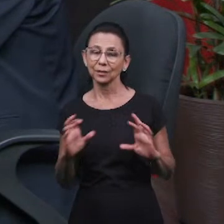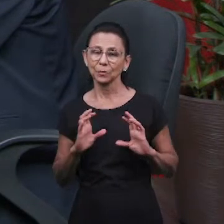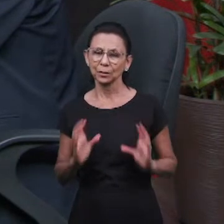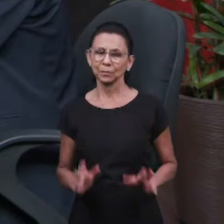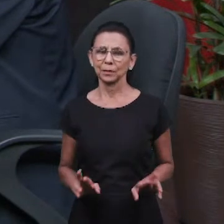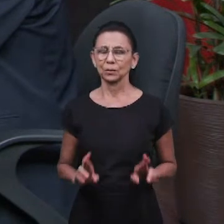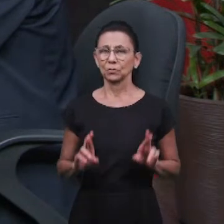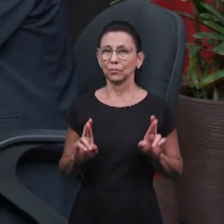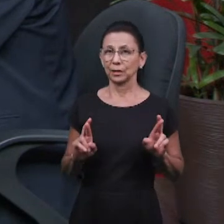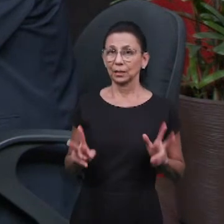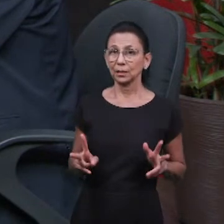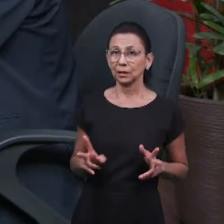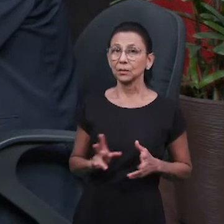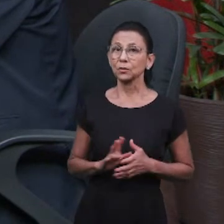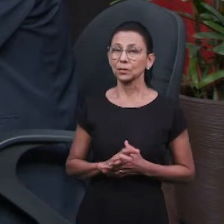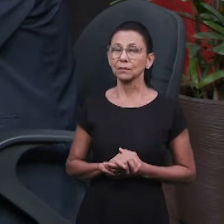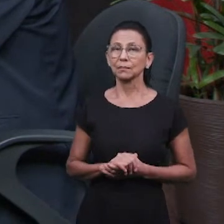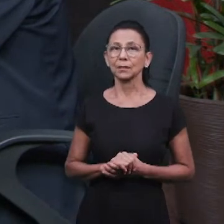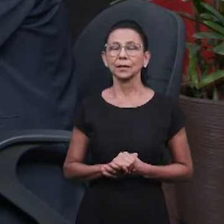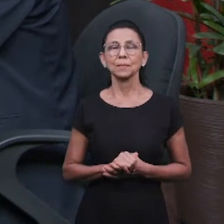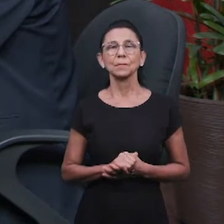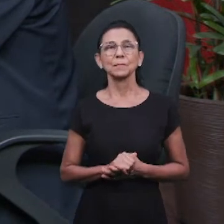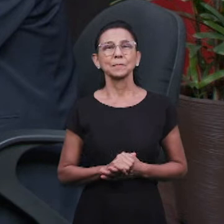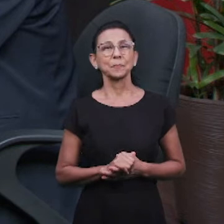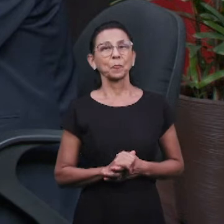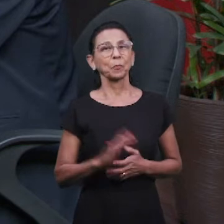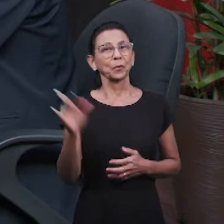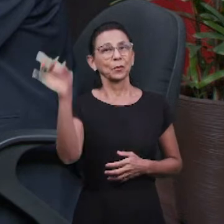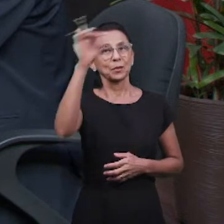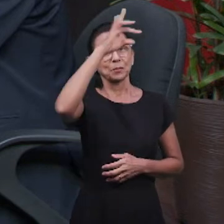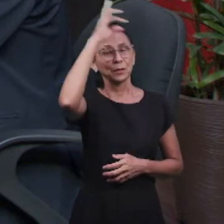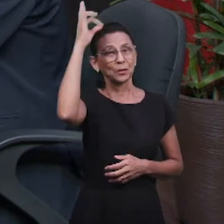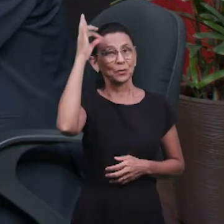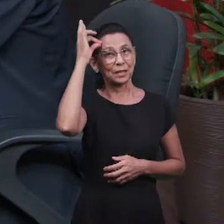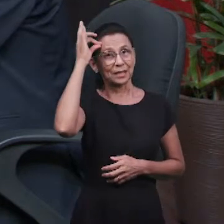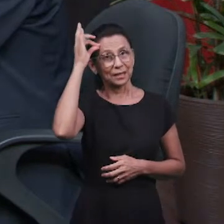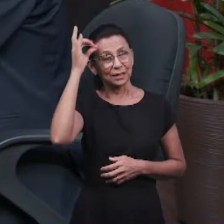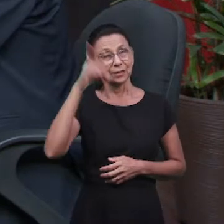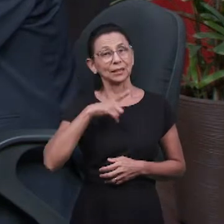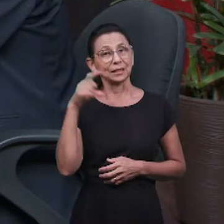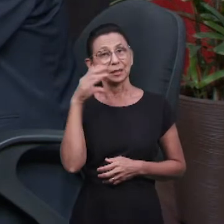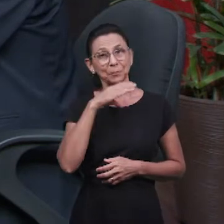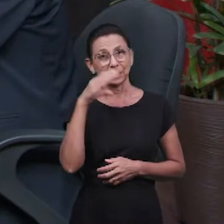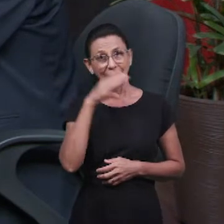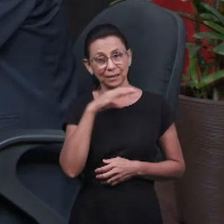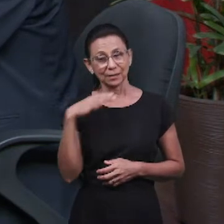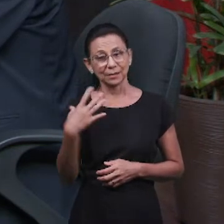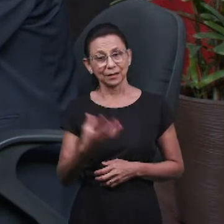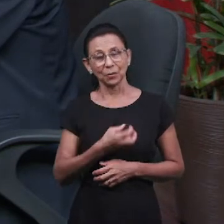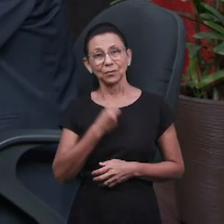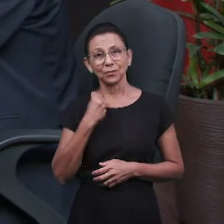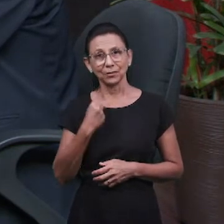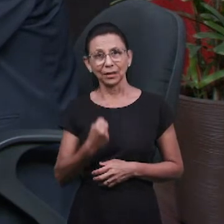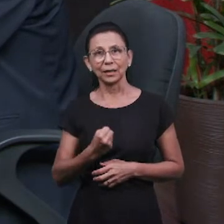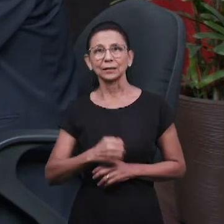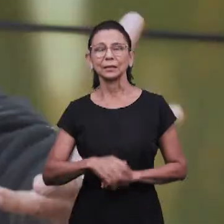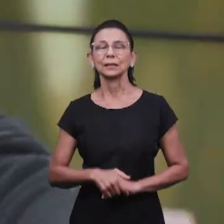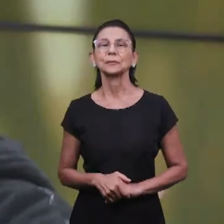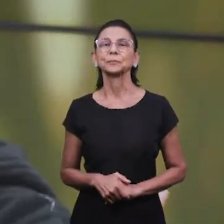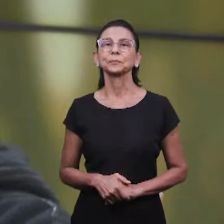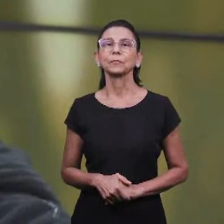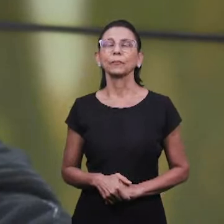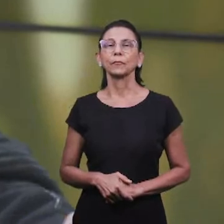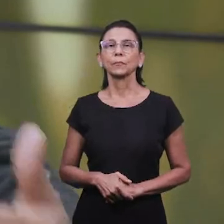uma professora, você vê que o Espírito Santo, o Senhor tem pressa de nos mostrar este momento que nós estamos vivendo agora, né? Para as nossas igrejas